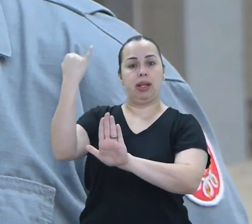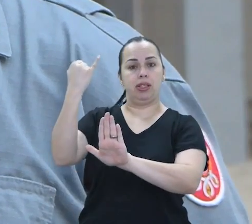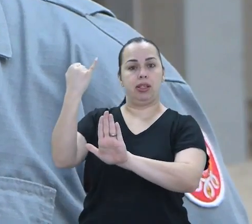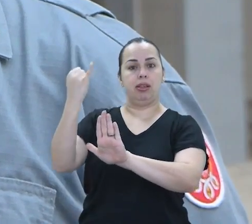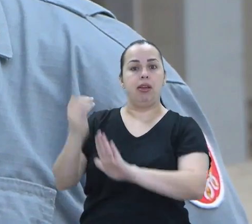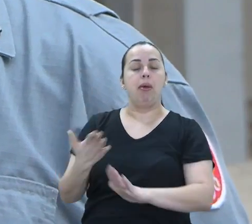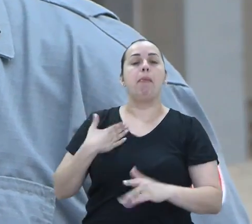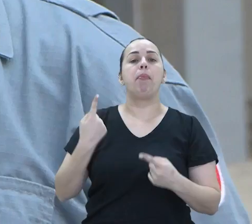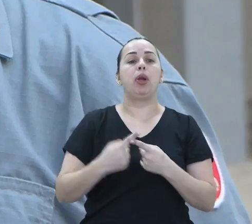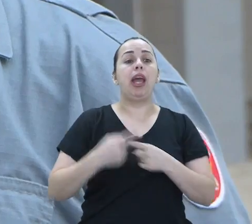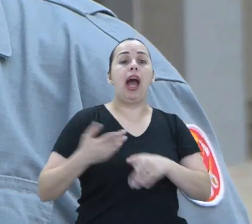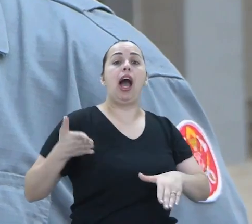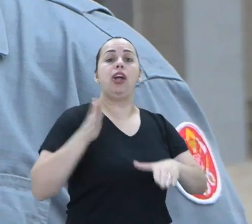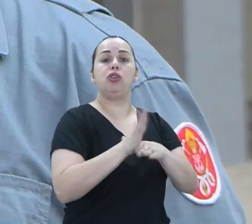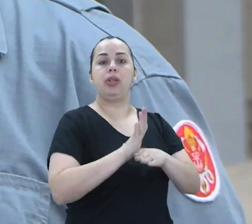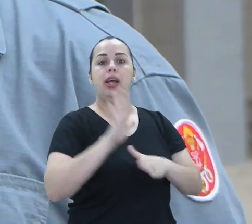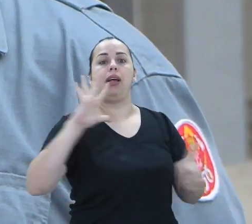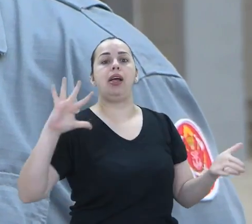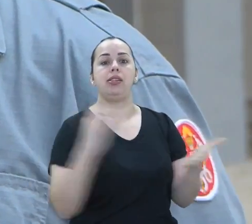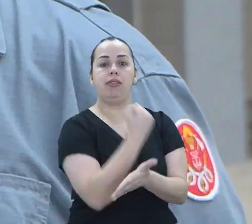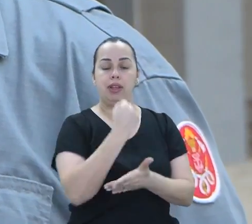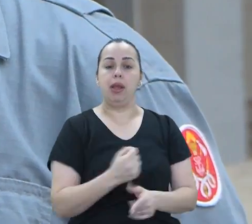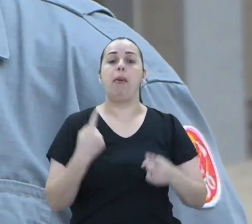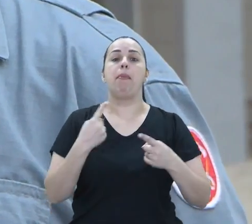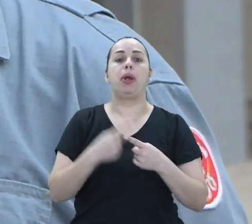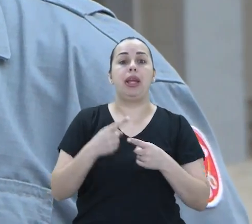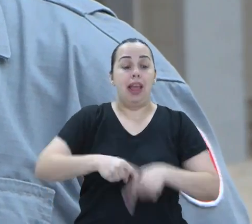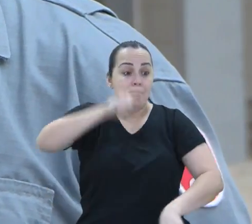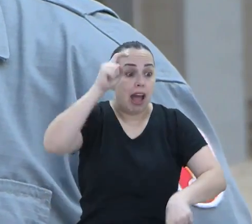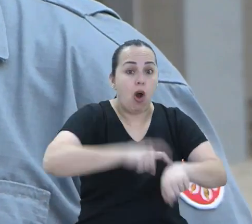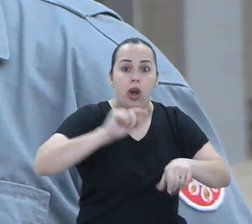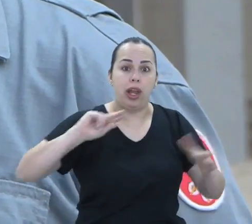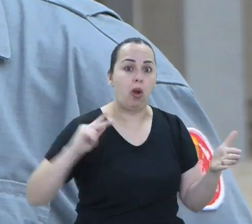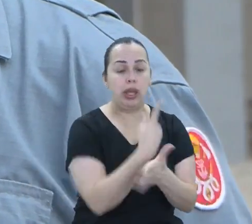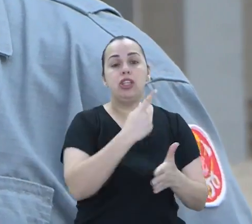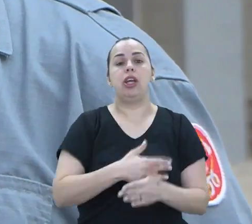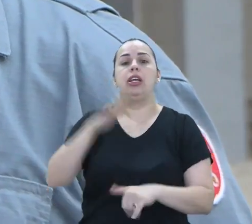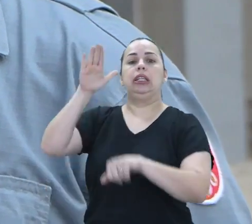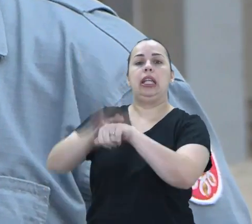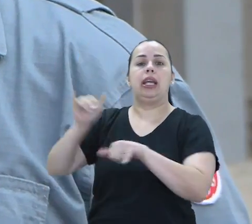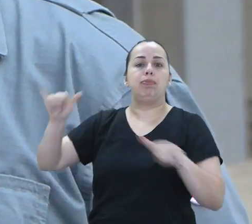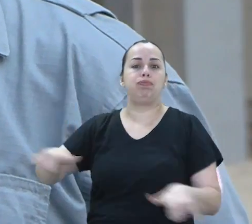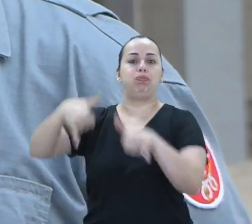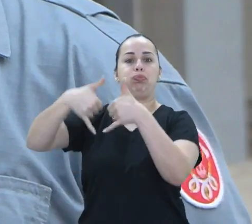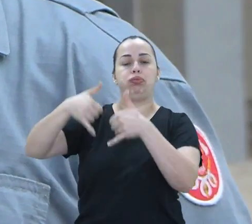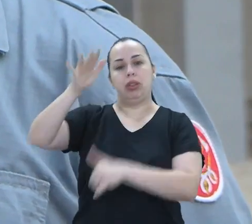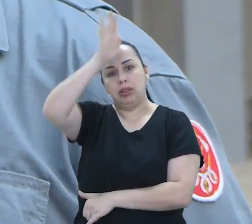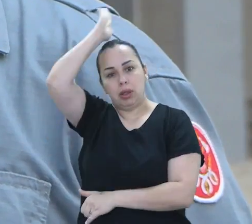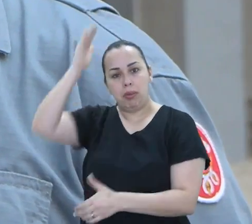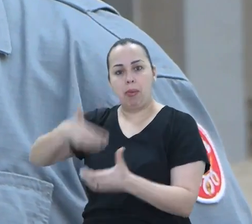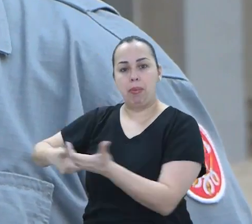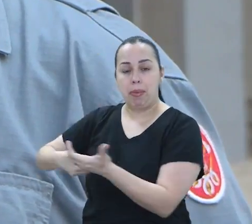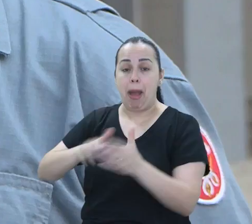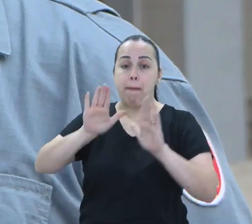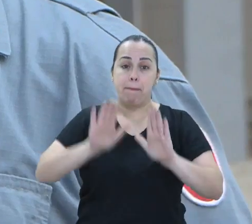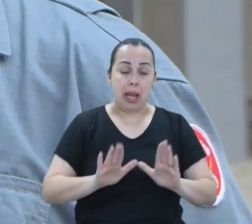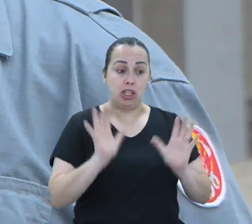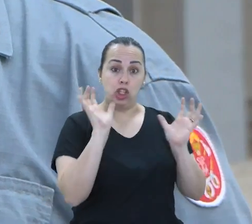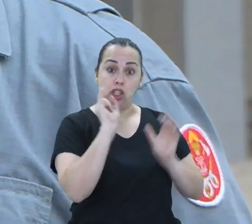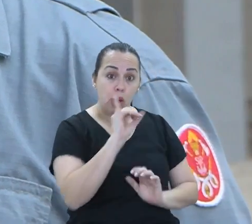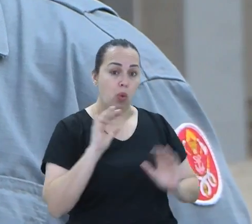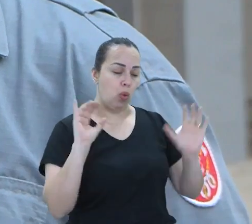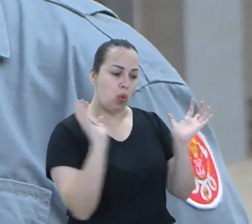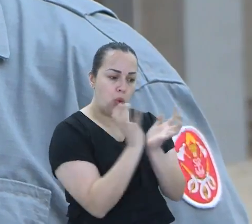na questão de salvar vidas. Porque o bombeiro normalmente ele é acionado para esse tipo de atividade, né? Para situações que acontecem. Mas uma vez o